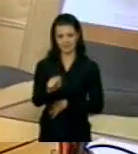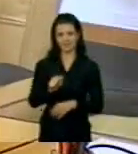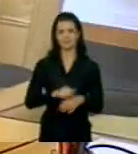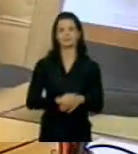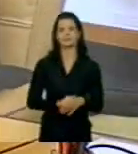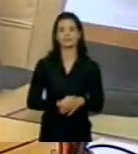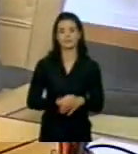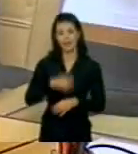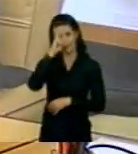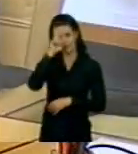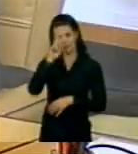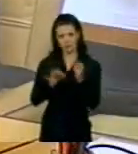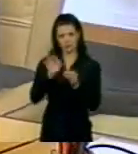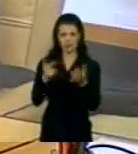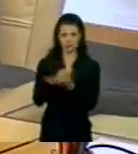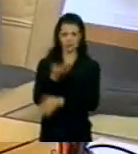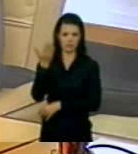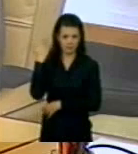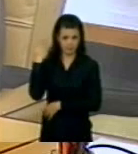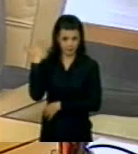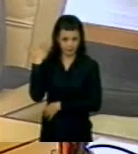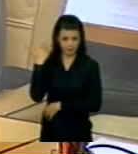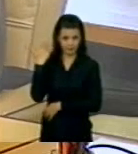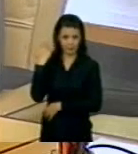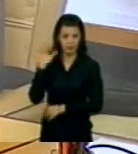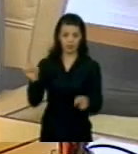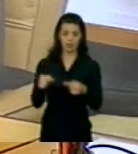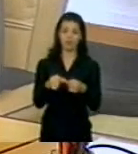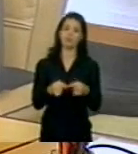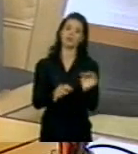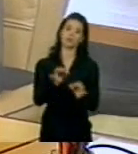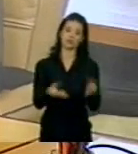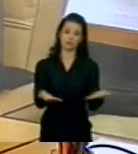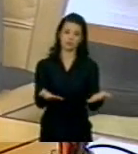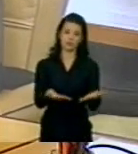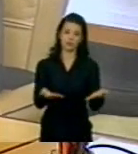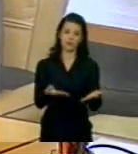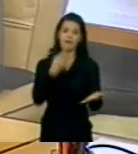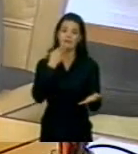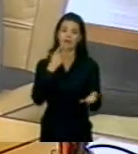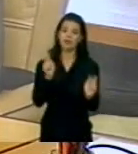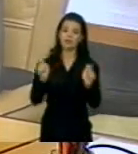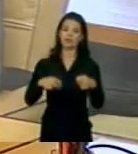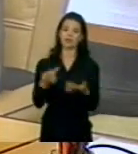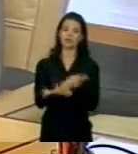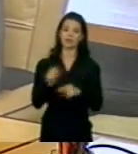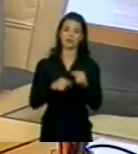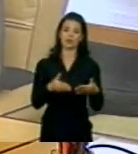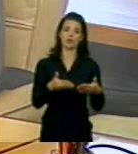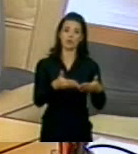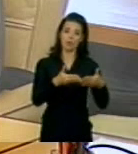dessa referência que fazem àquela ação cautelar, alegam ser possível afirmar que o